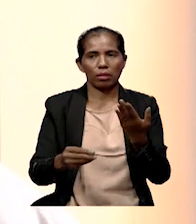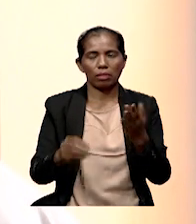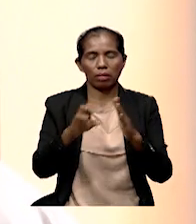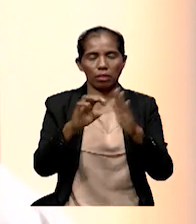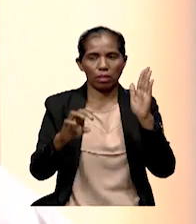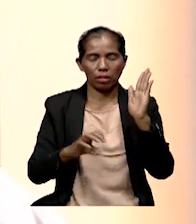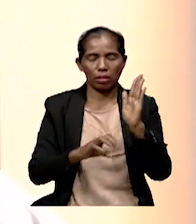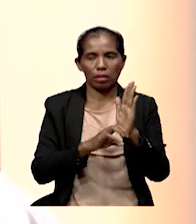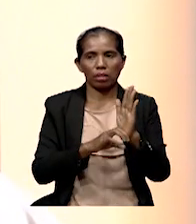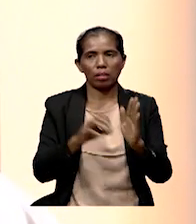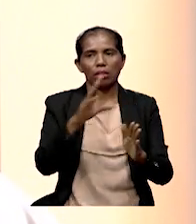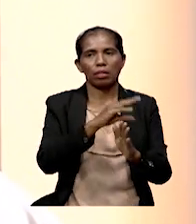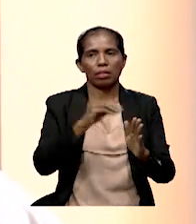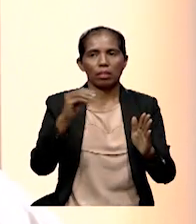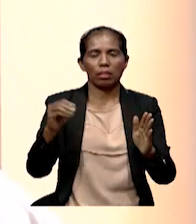Estado,